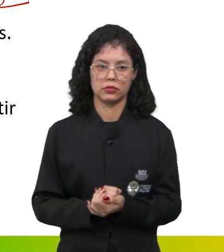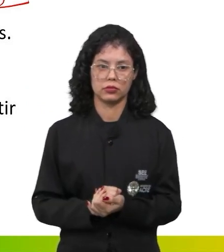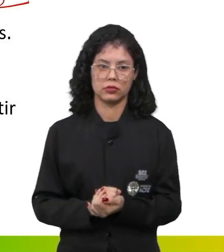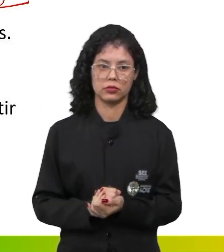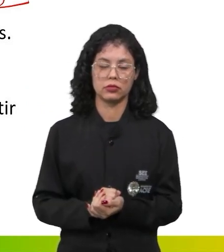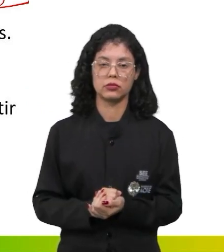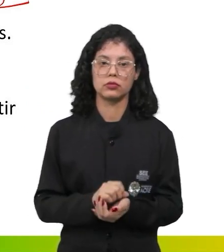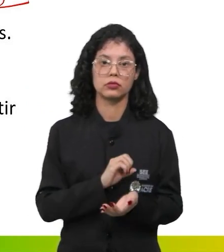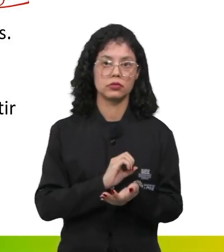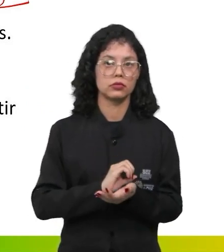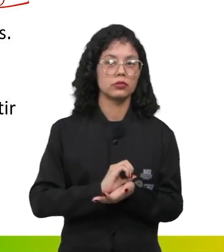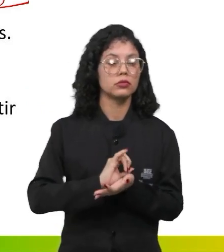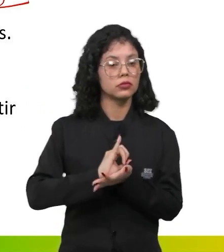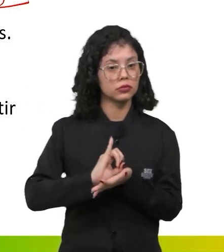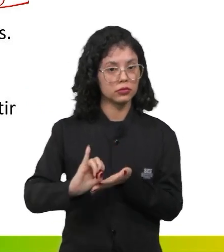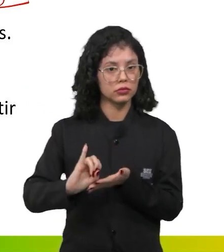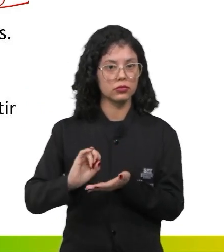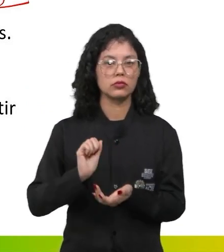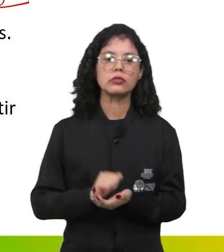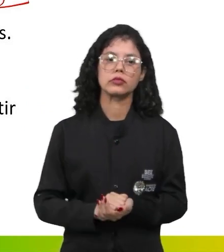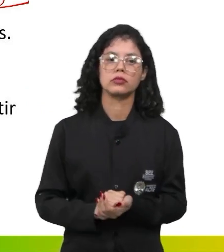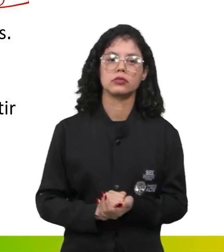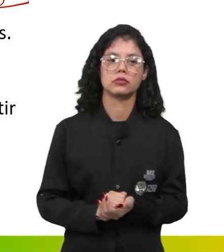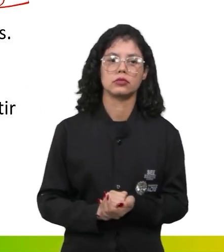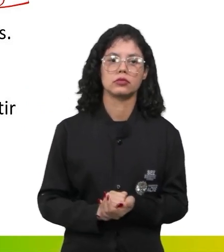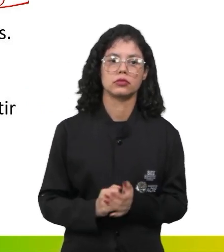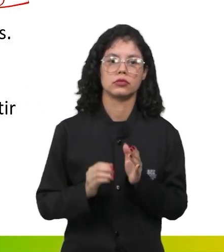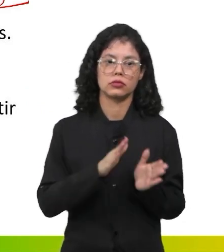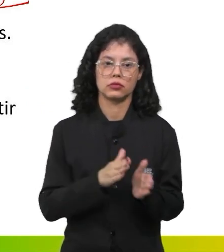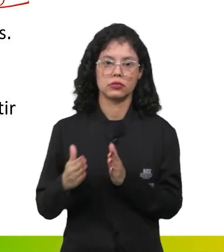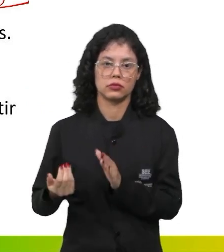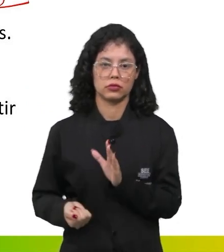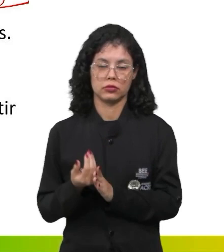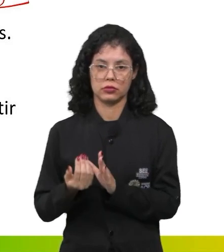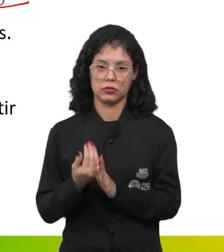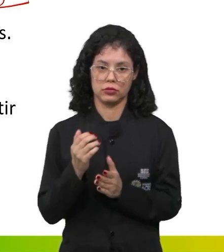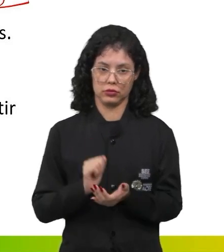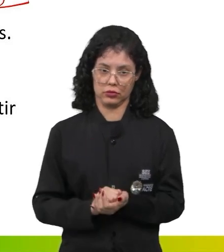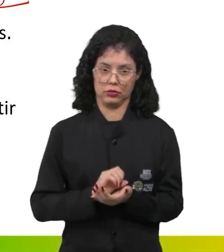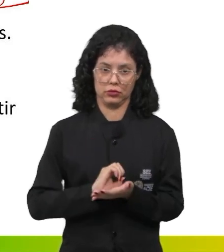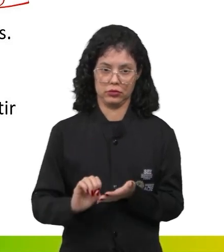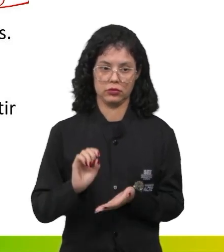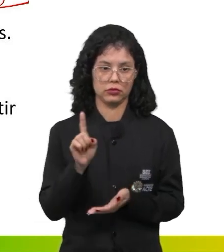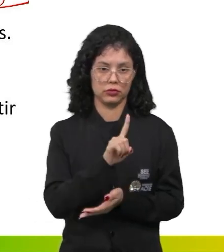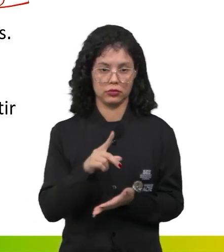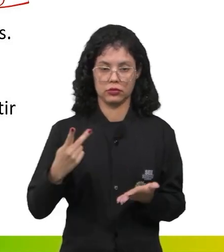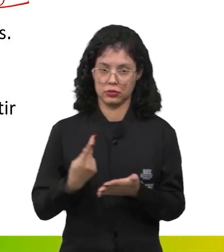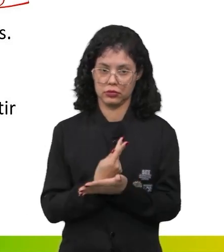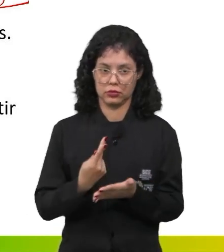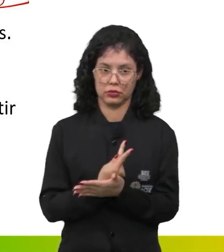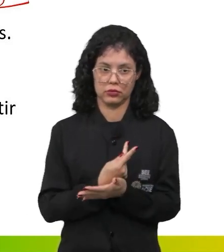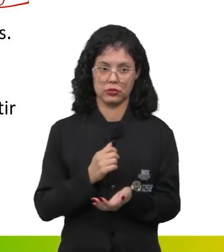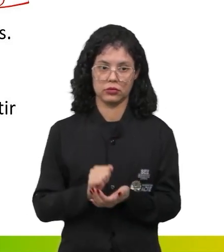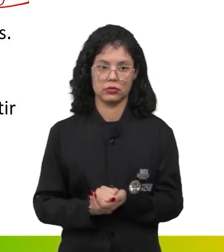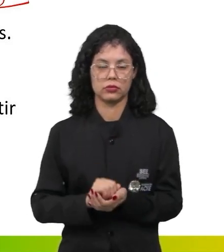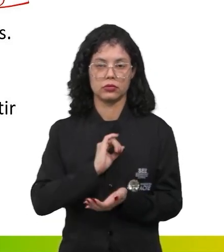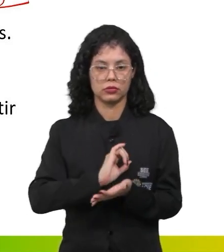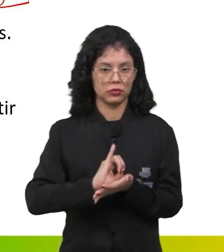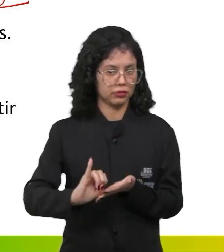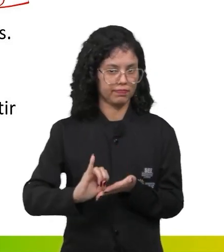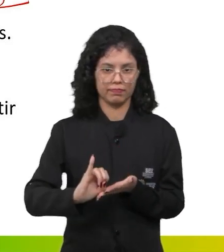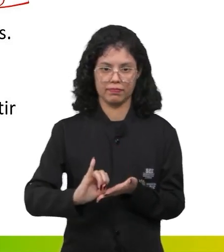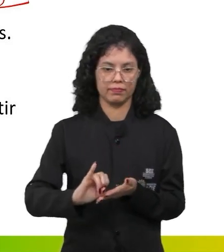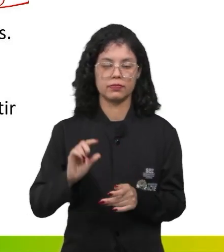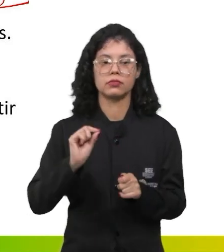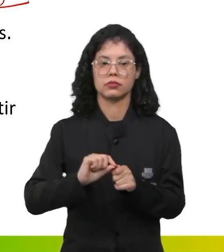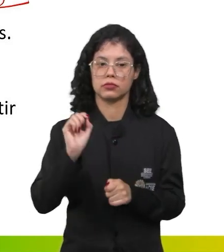fala a letra B. Compostos inorgânicos, né, puderam formar a partir de moléculas orgânicas. Aqui, errado, né? Não foi compostos